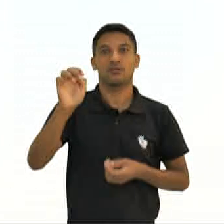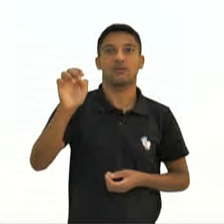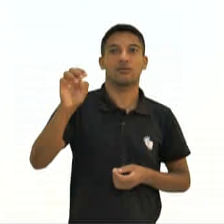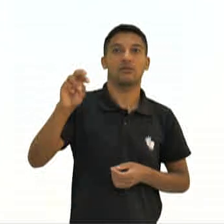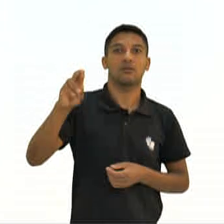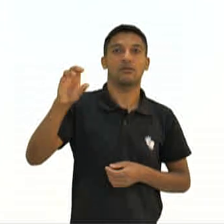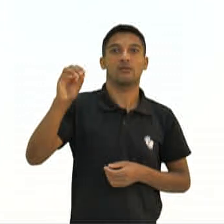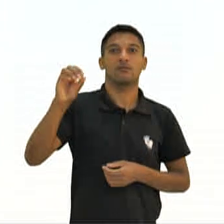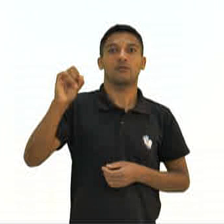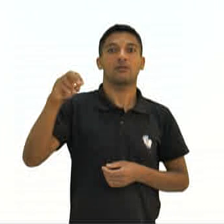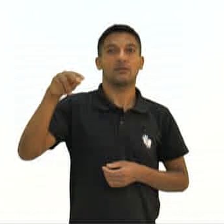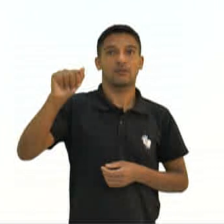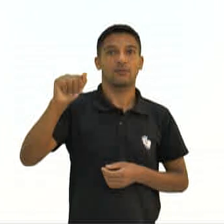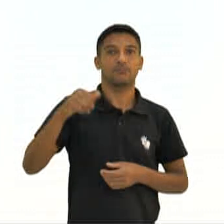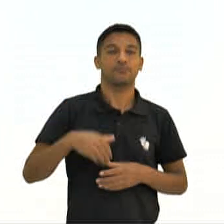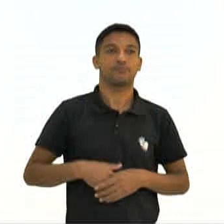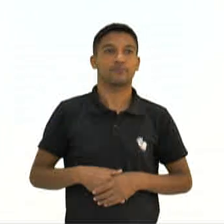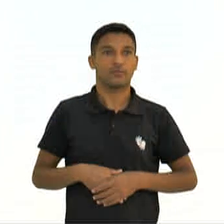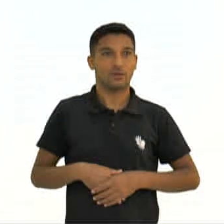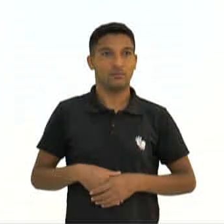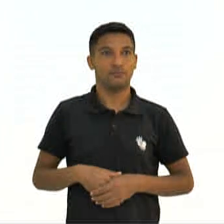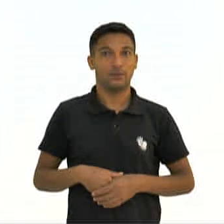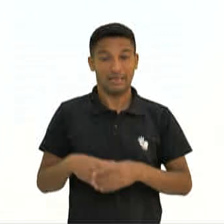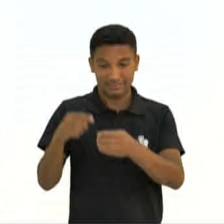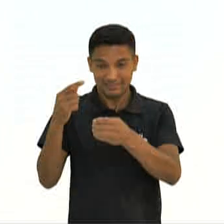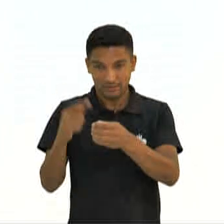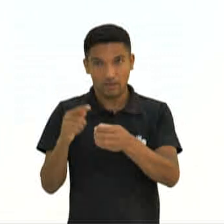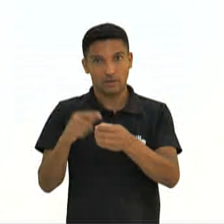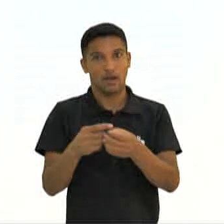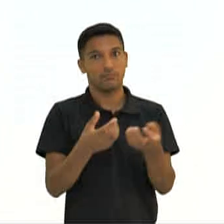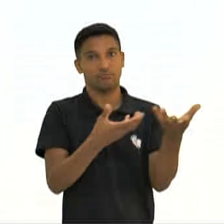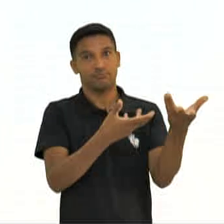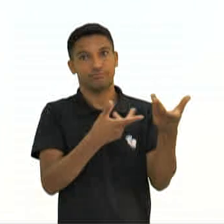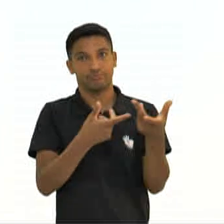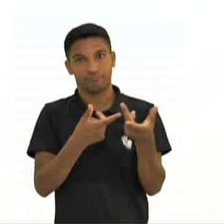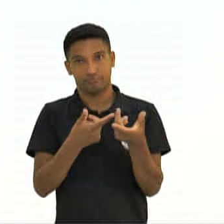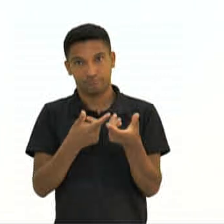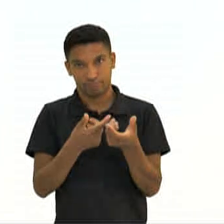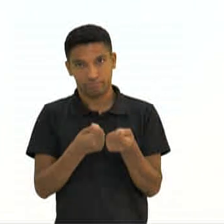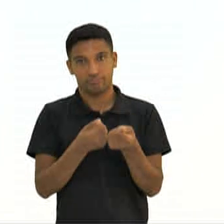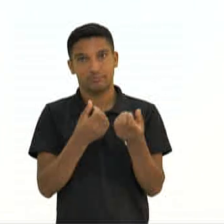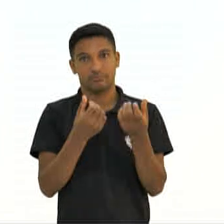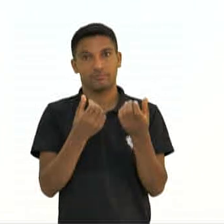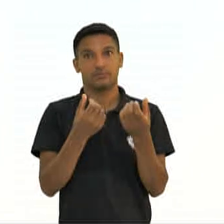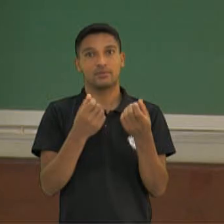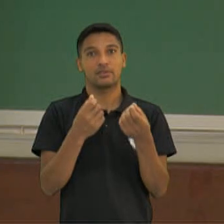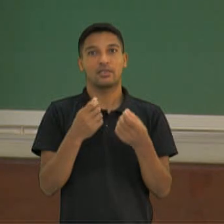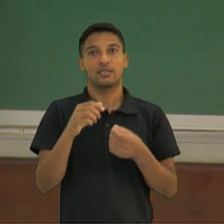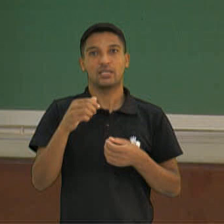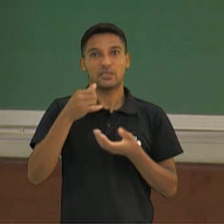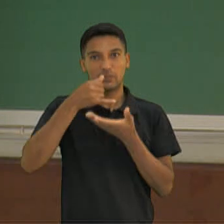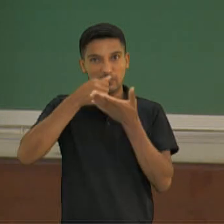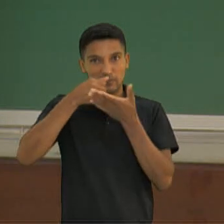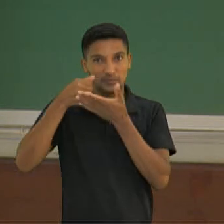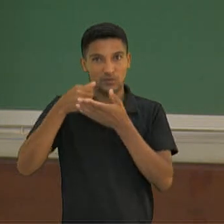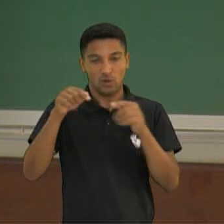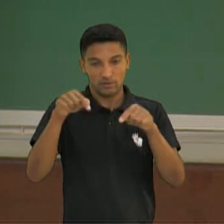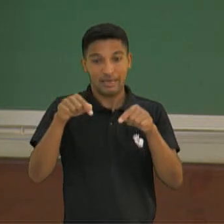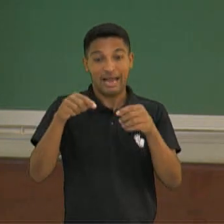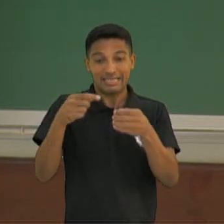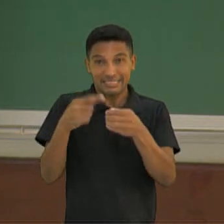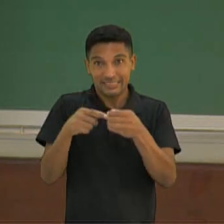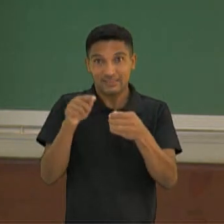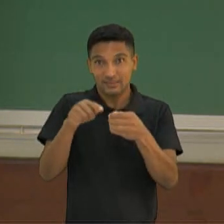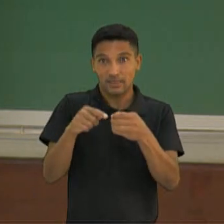da Turquia, e a Marsella era um ponto de passagem até o envio desse material, dessa droga, até os Estados Unidos e o